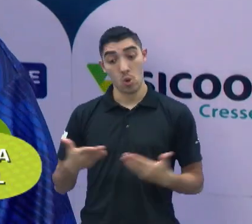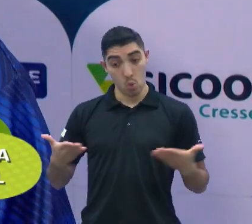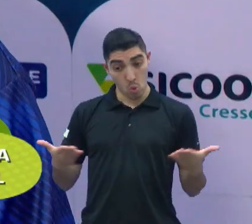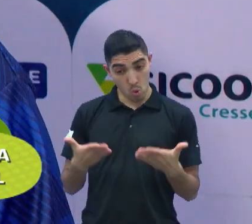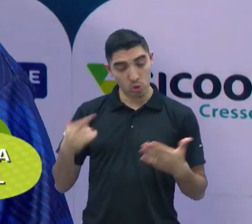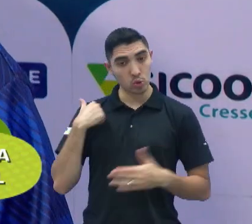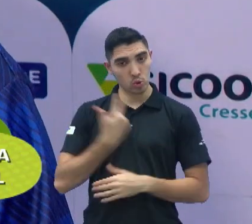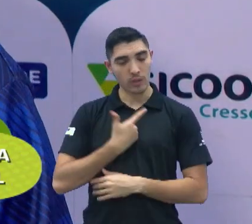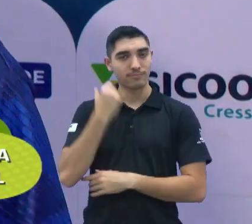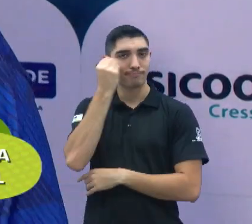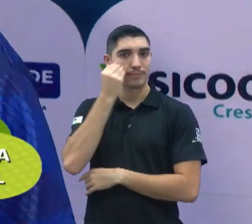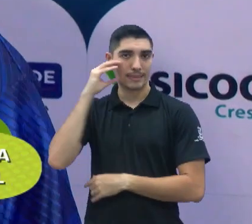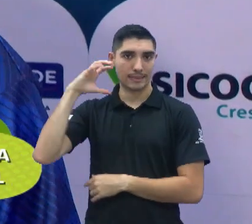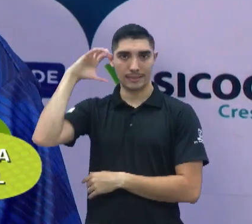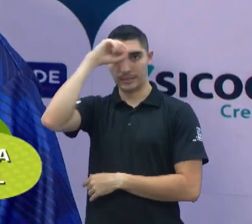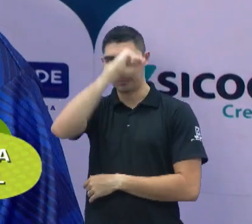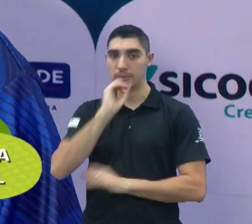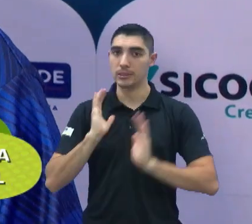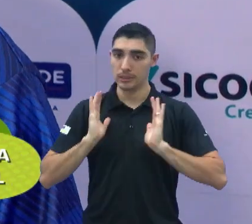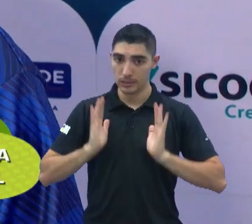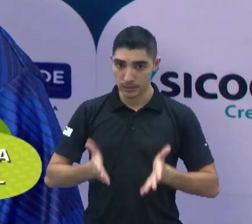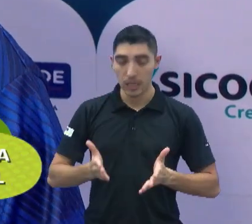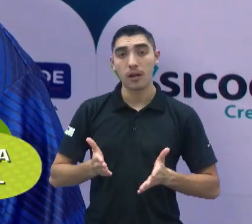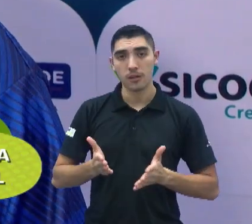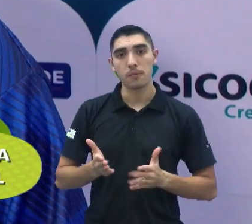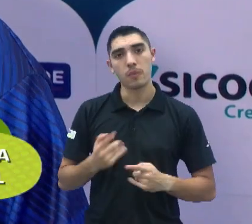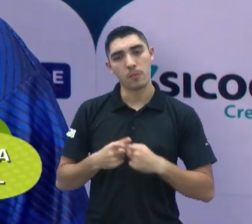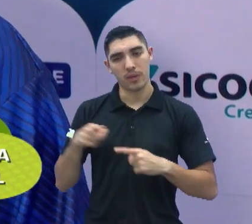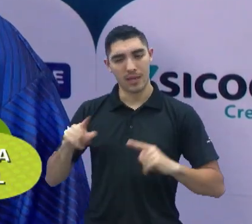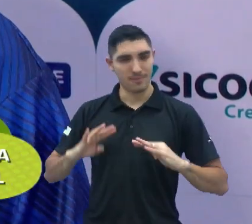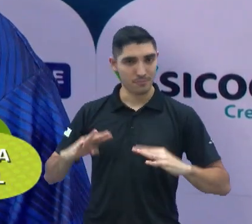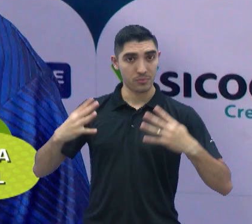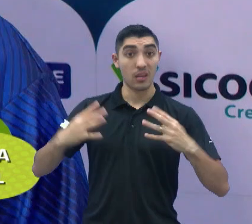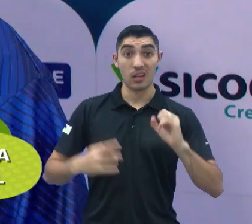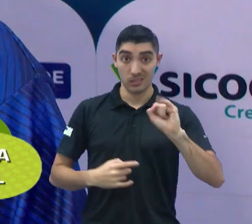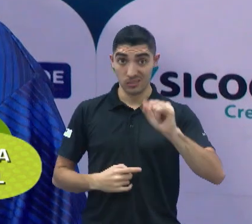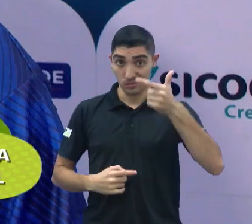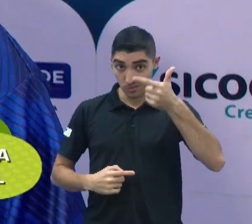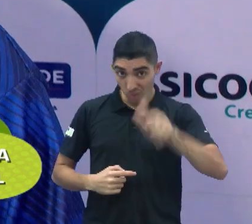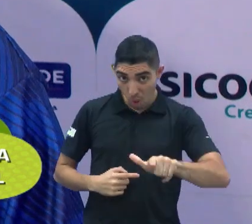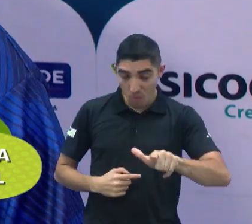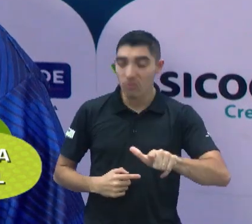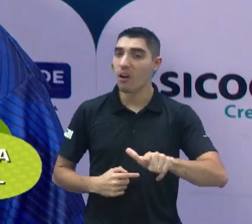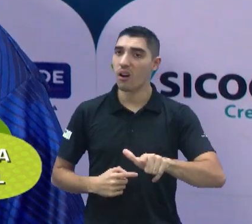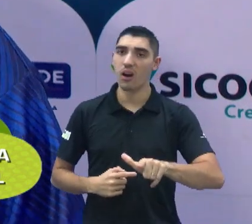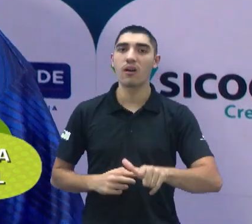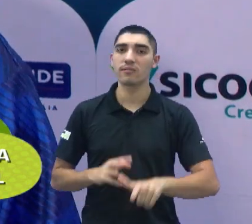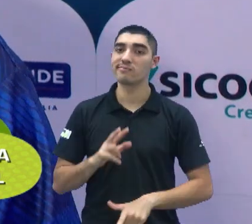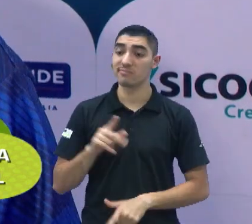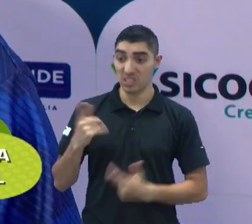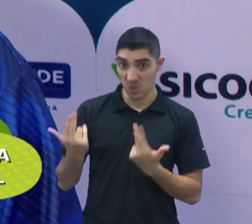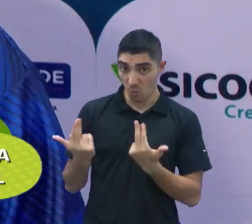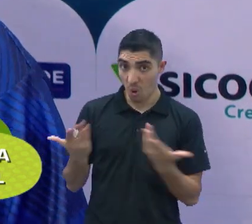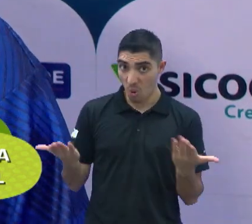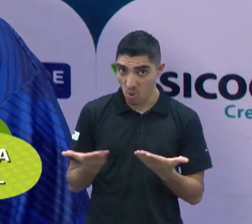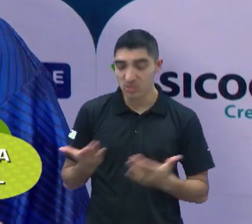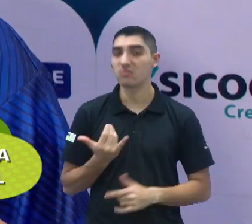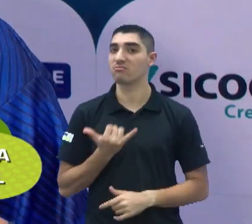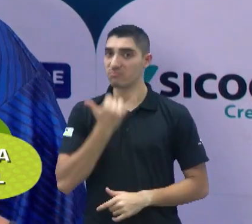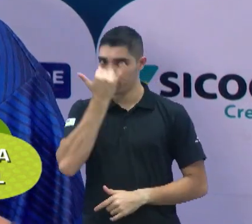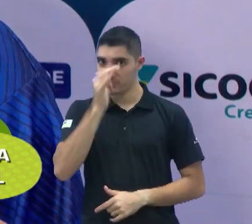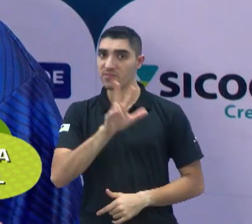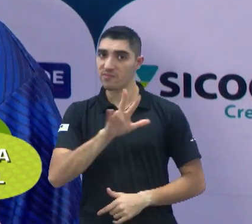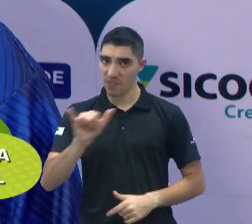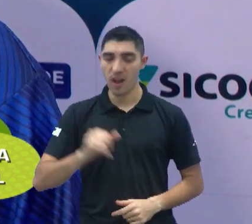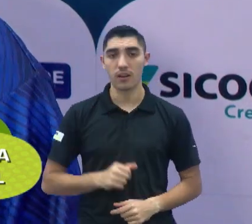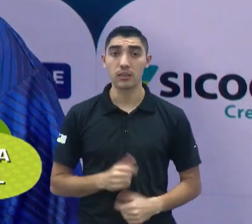gente fizer o que a gente fez nessas pré-quartas, né, que chama, né? Se a gente repetir, a gente provavelmente vai ficar fora. Então a gente tem que botar a cabeça no lugar, ver o que errou,